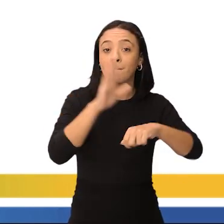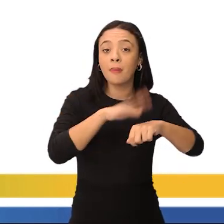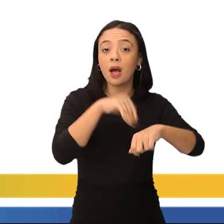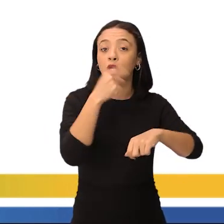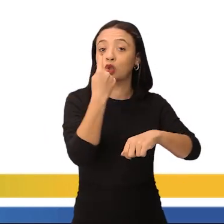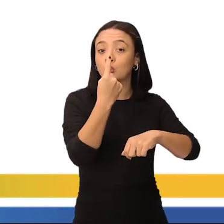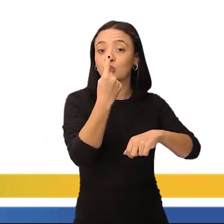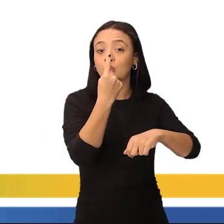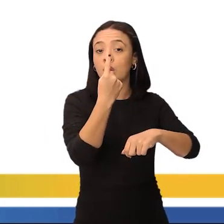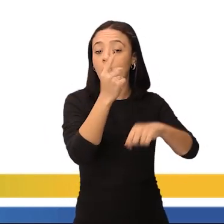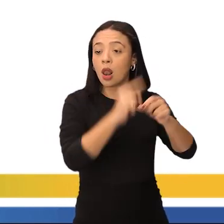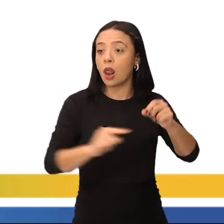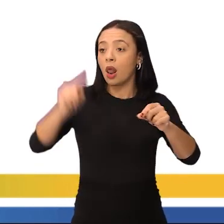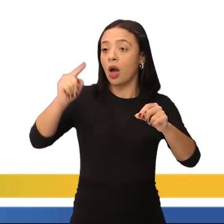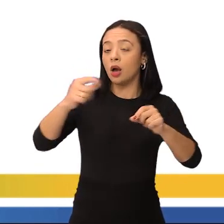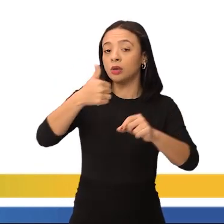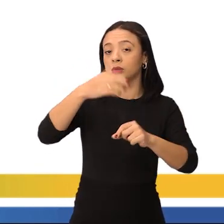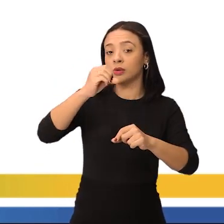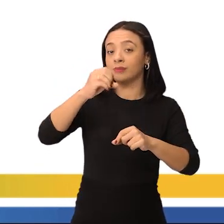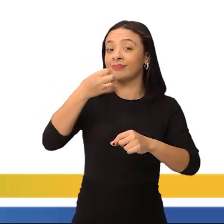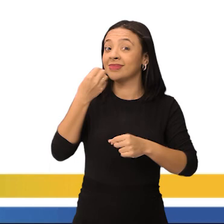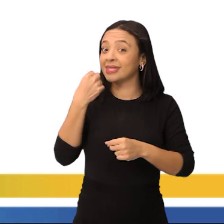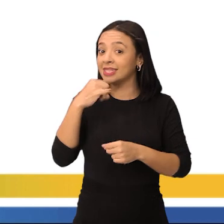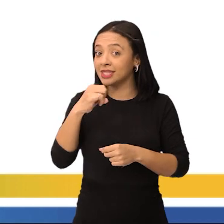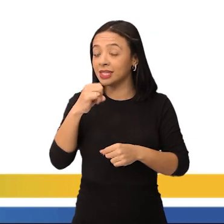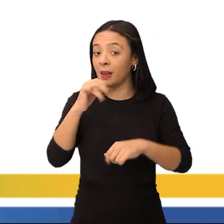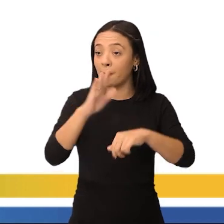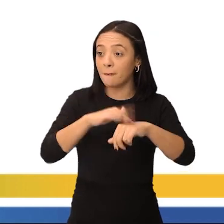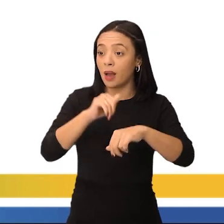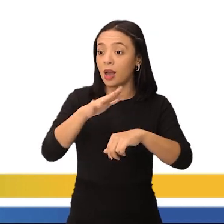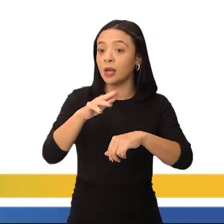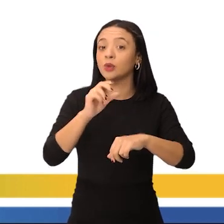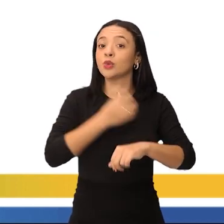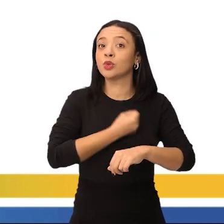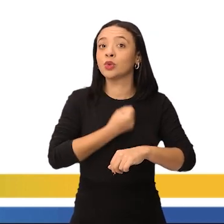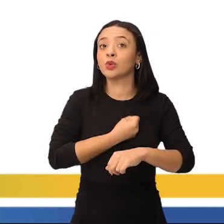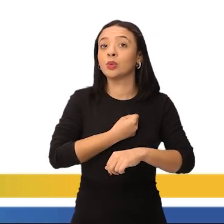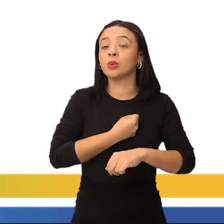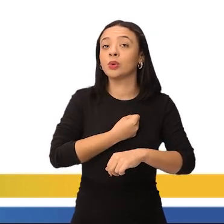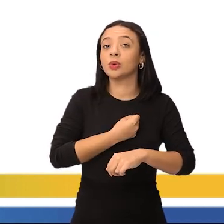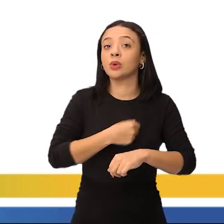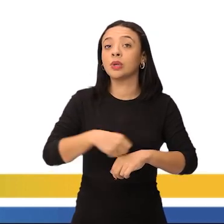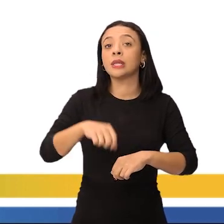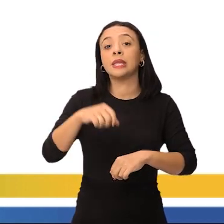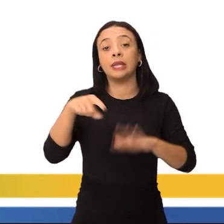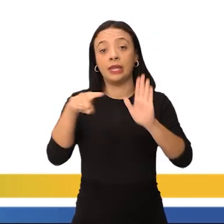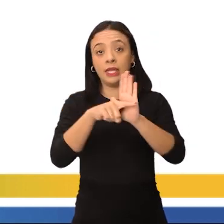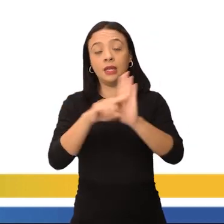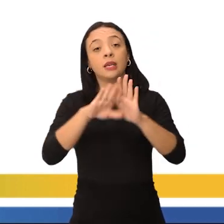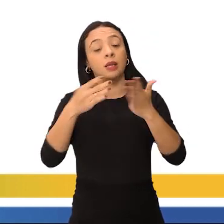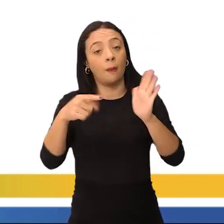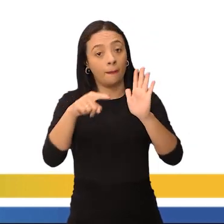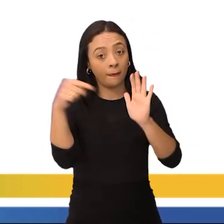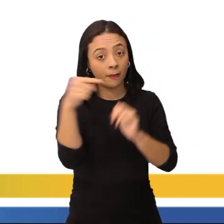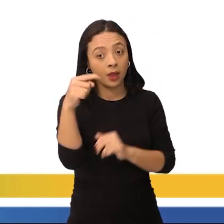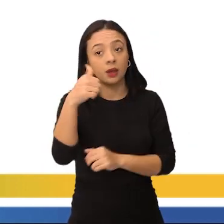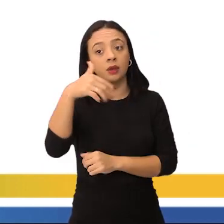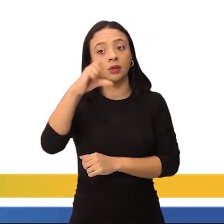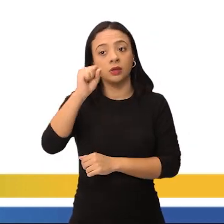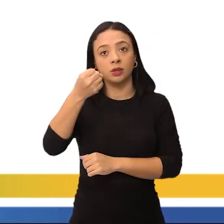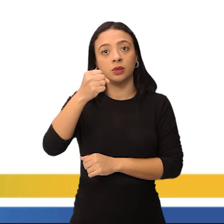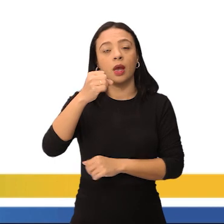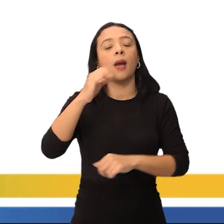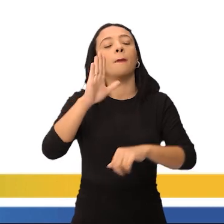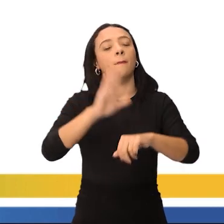uma casa do 19 e como eu tô aumentando o número negativo então será - 18 - 18 é maior